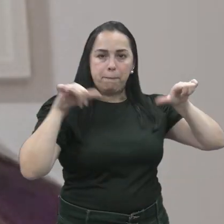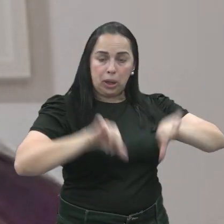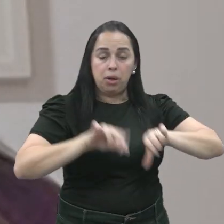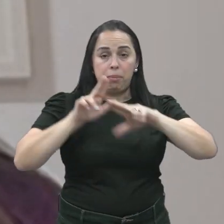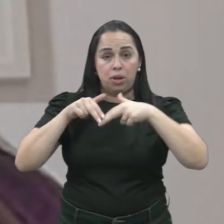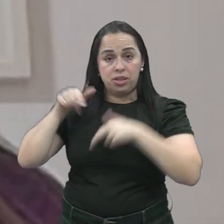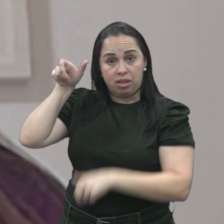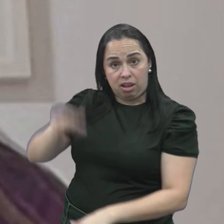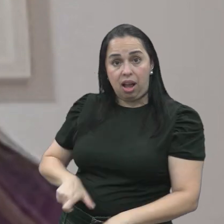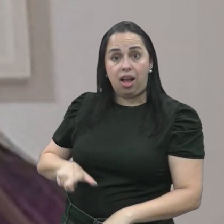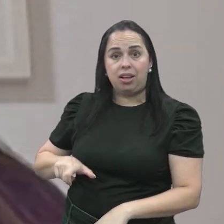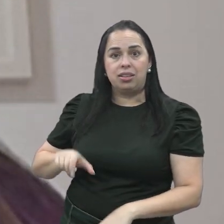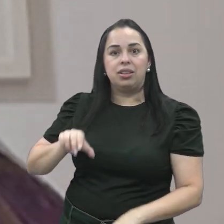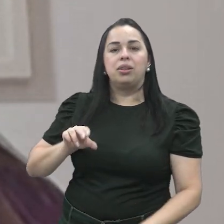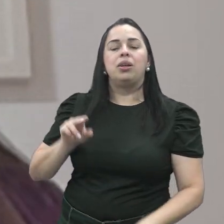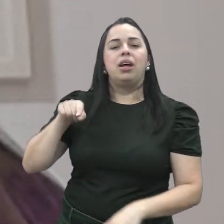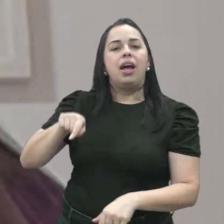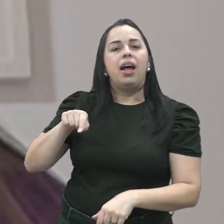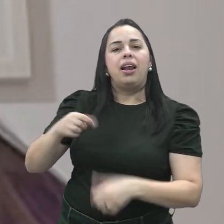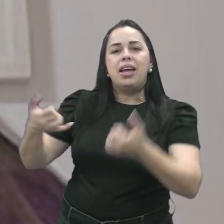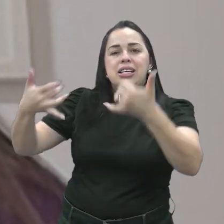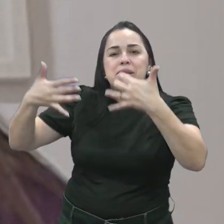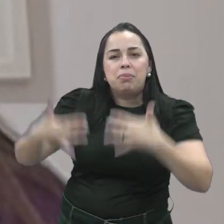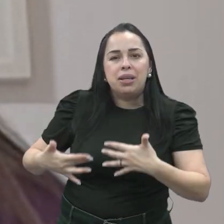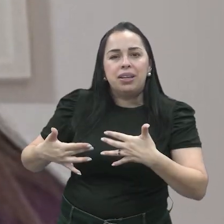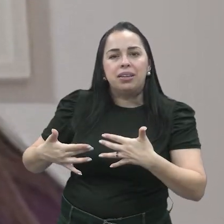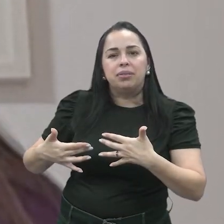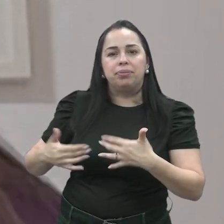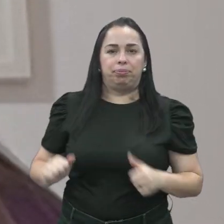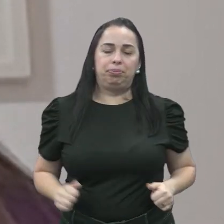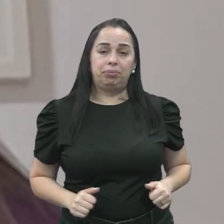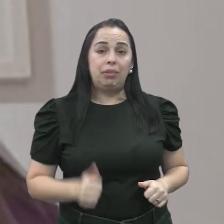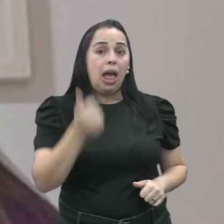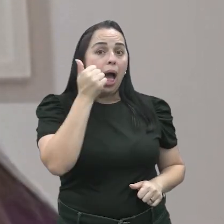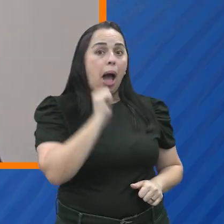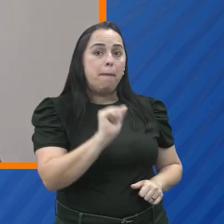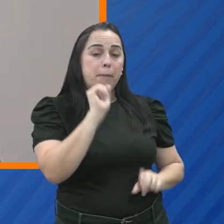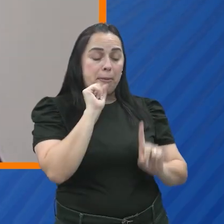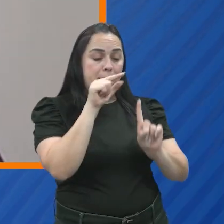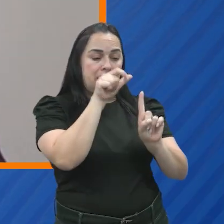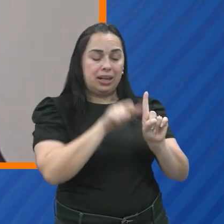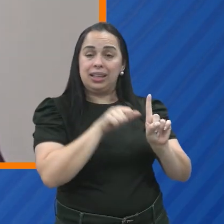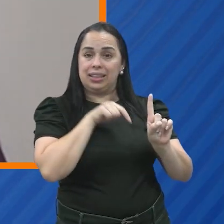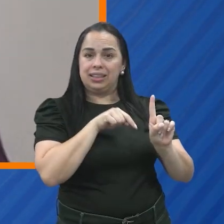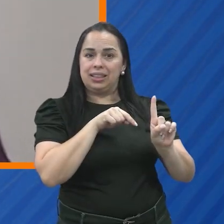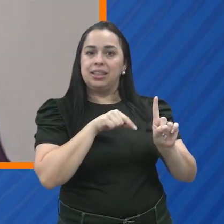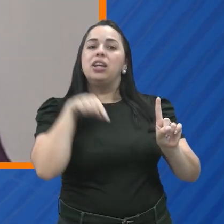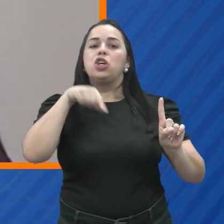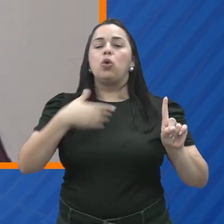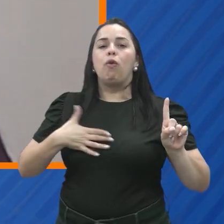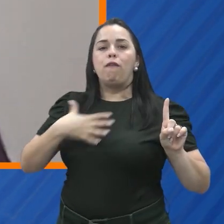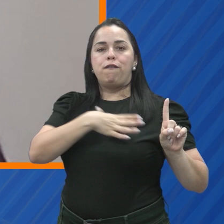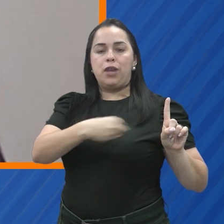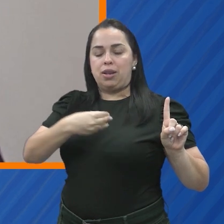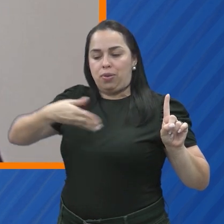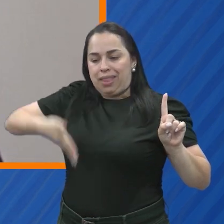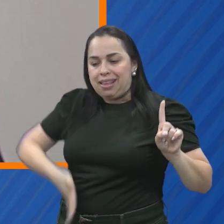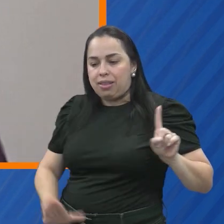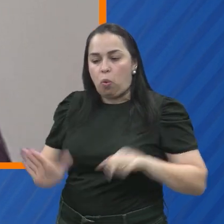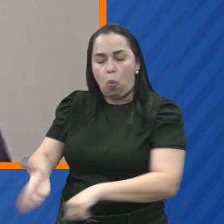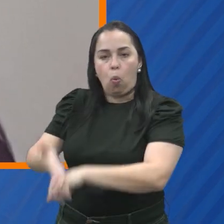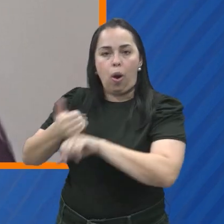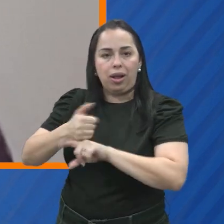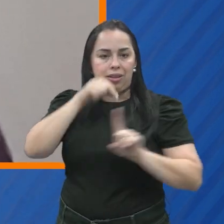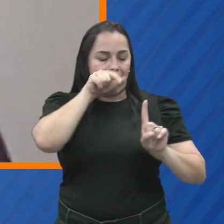o que explica a psicanalista e coordenadora da ONG Prematuridade.com. Uma mãe que tem um bebê na